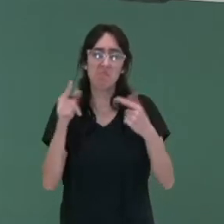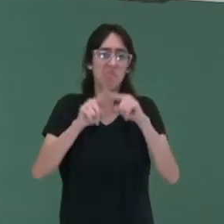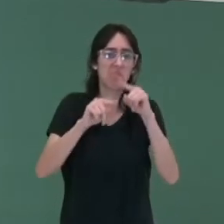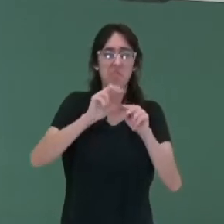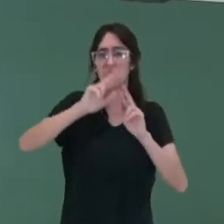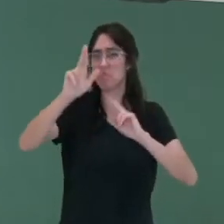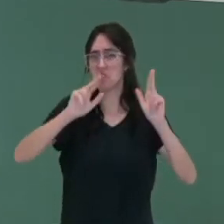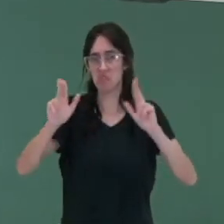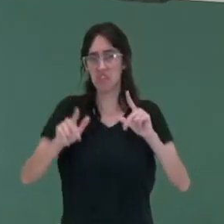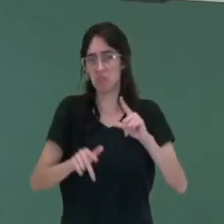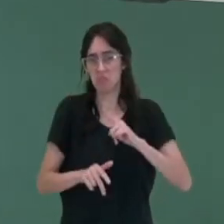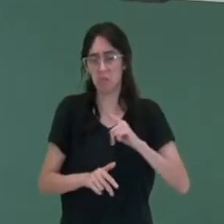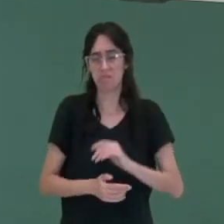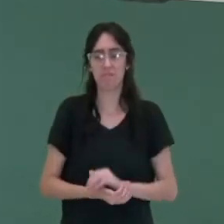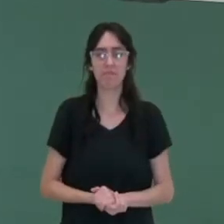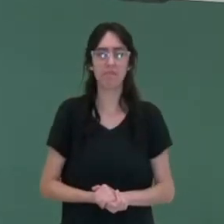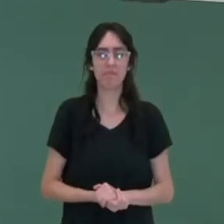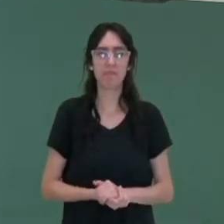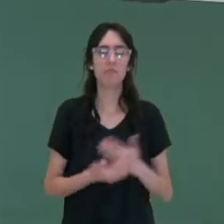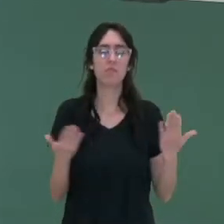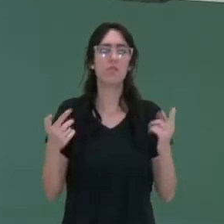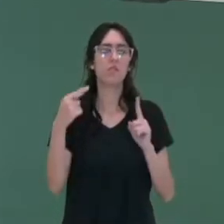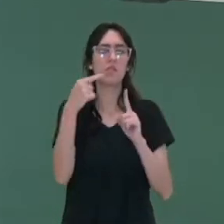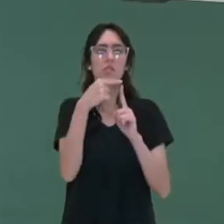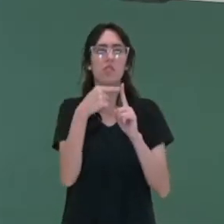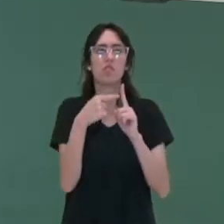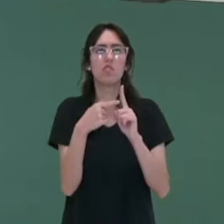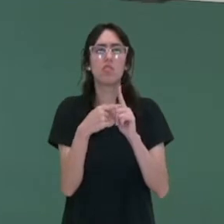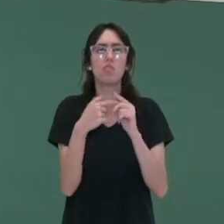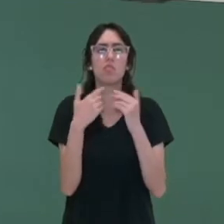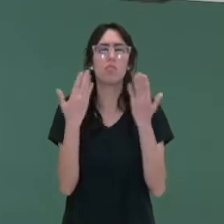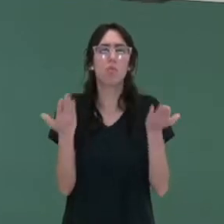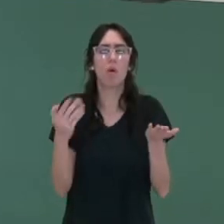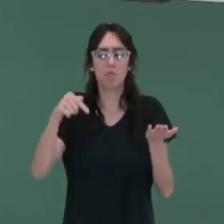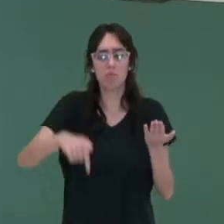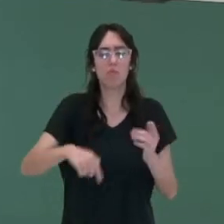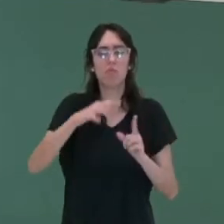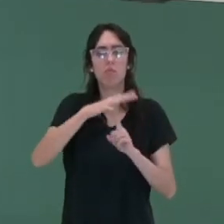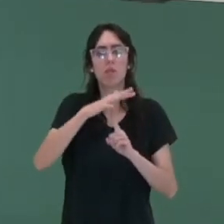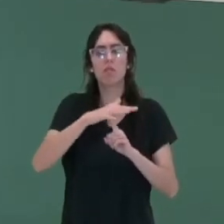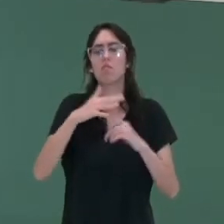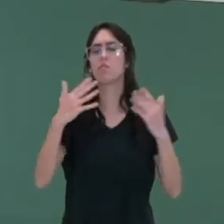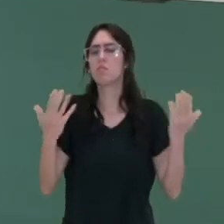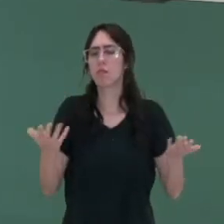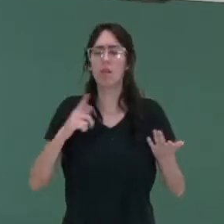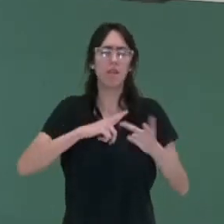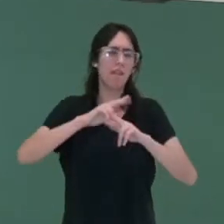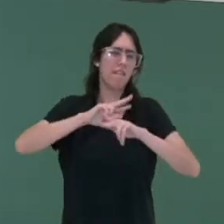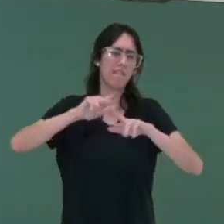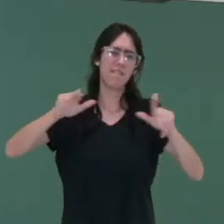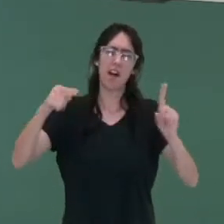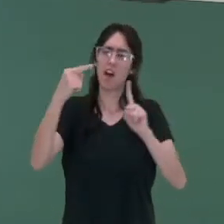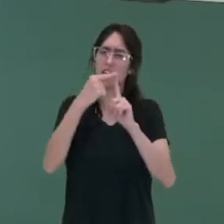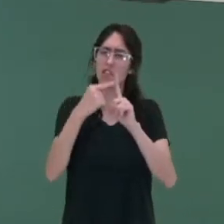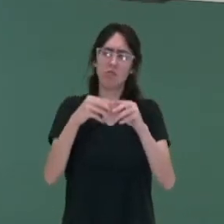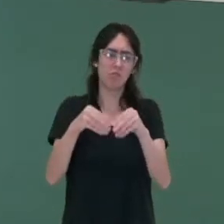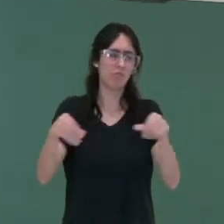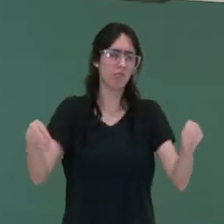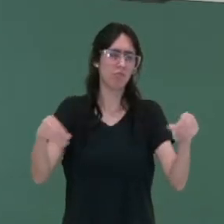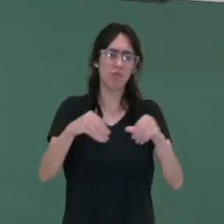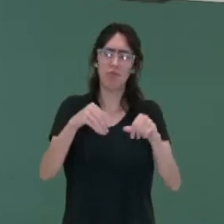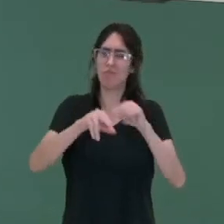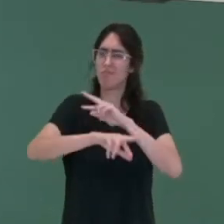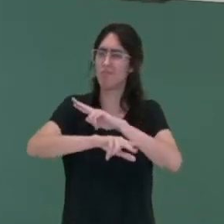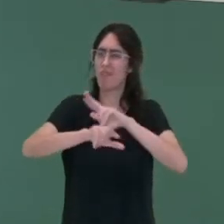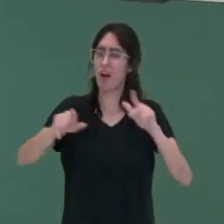ou elementos. E falando dos tipos de solos existentes no estado do Paraná, nós temos vários tipos de solo, até mesmo porque